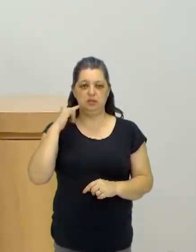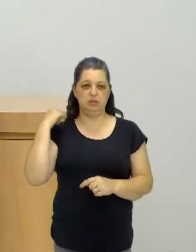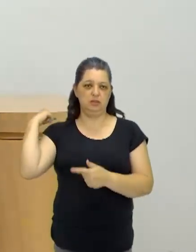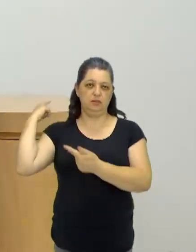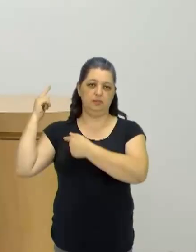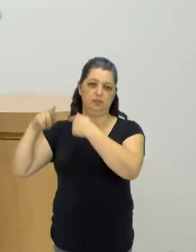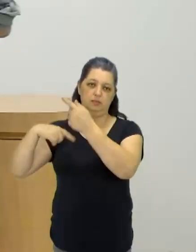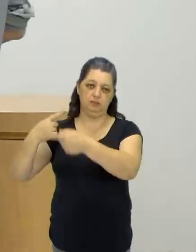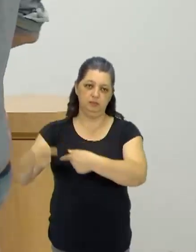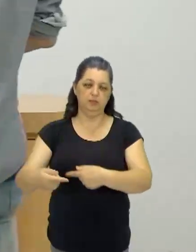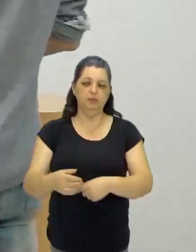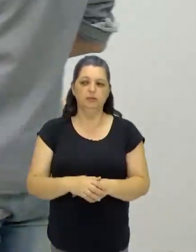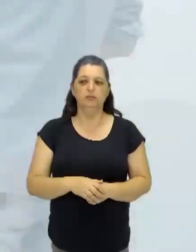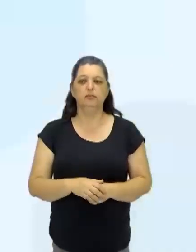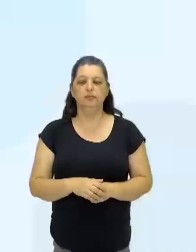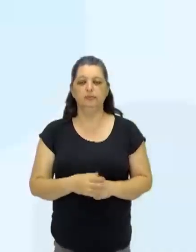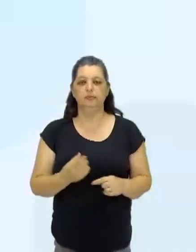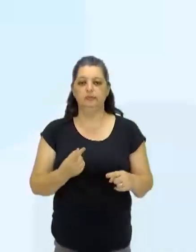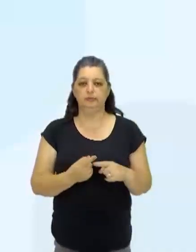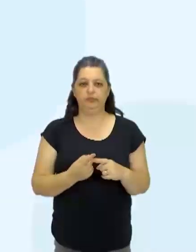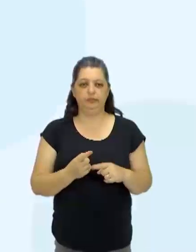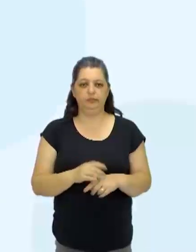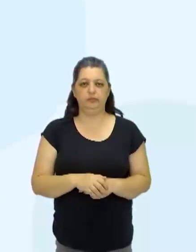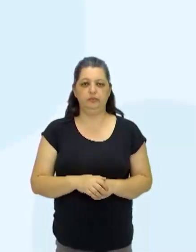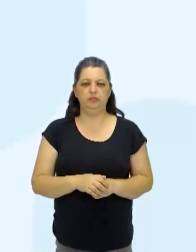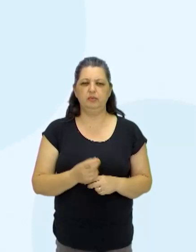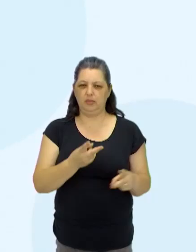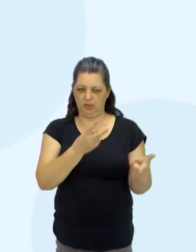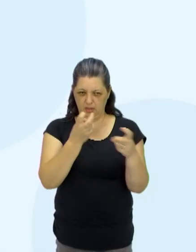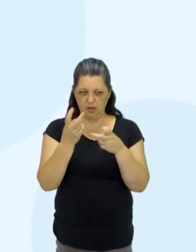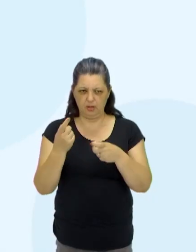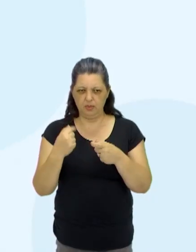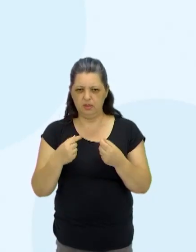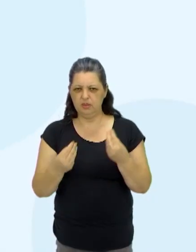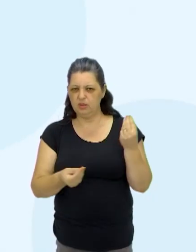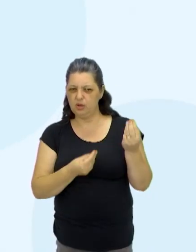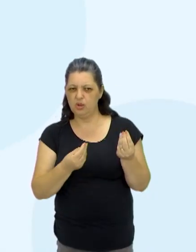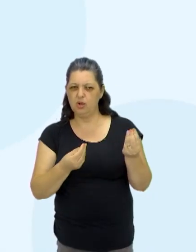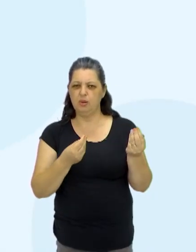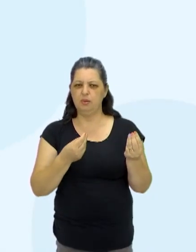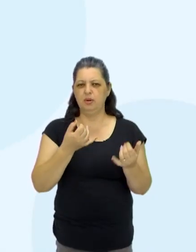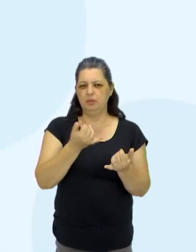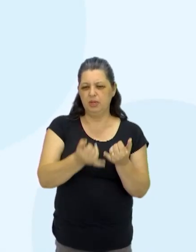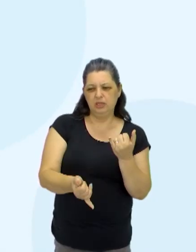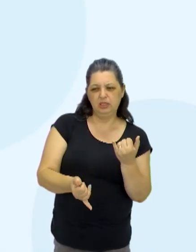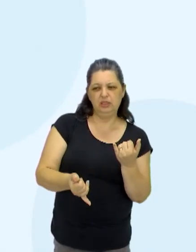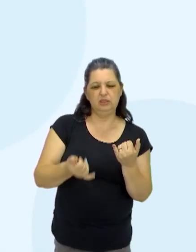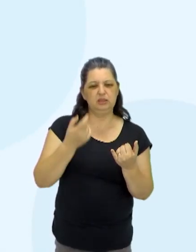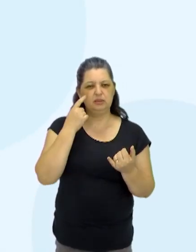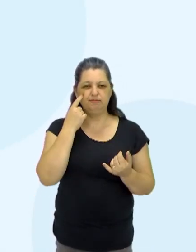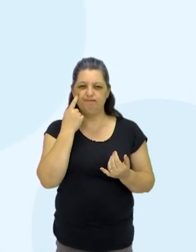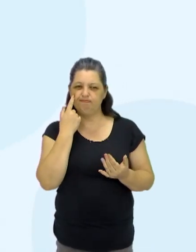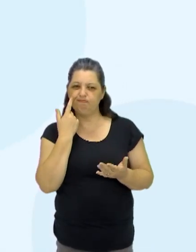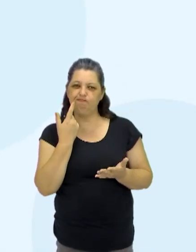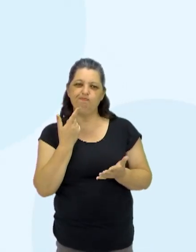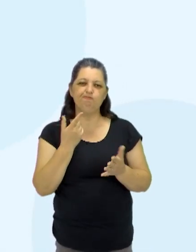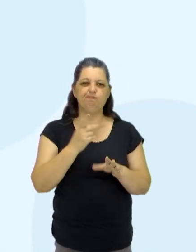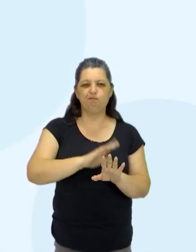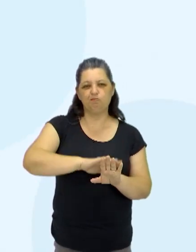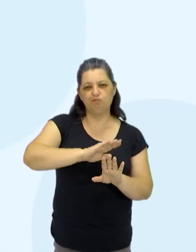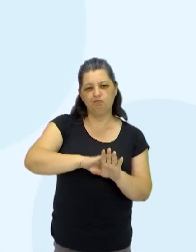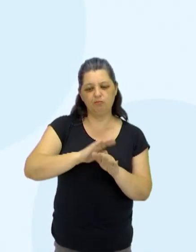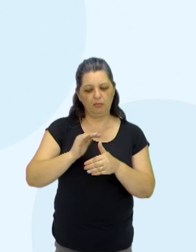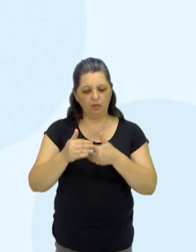aqui. A gente começa a perceber como que foi meio marota a abolição. Ela foi aos